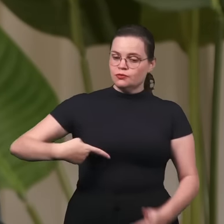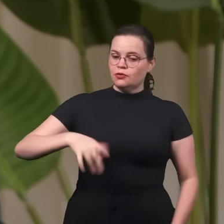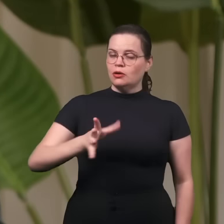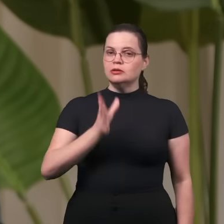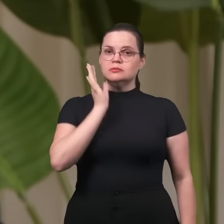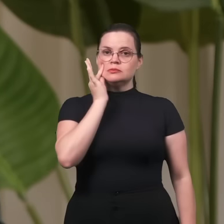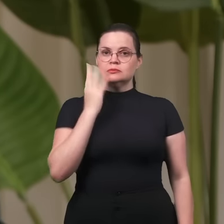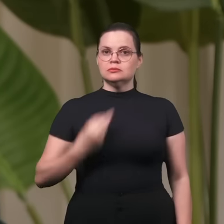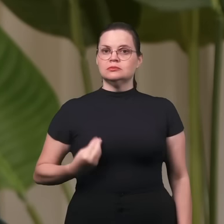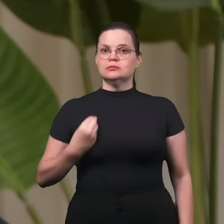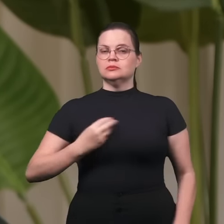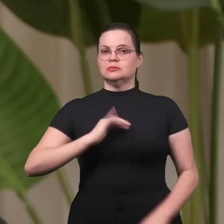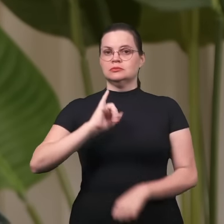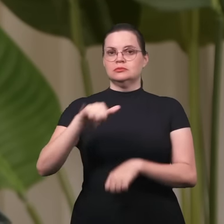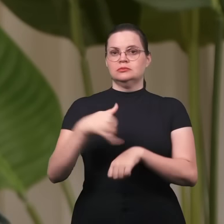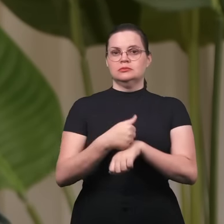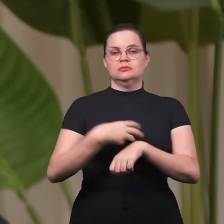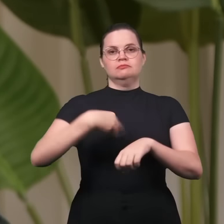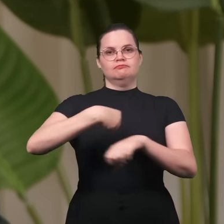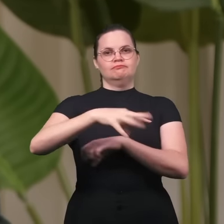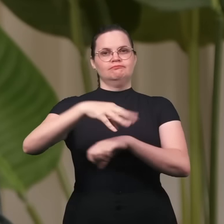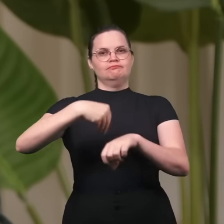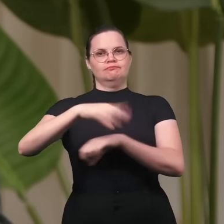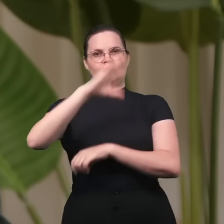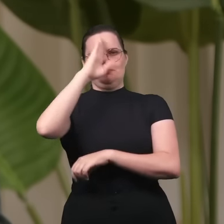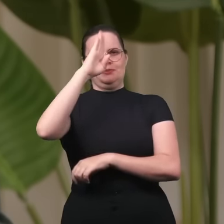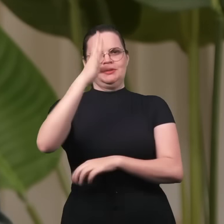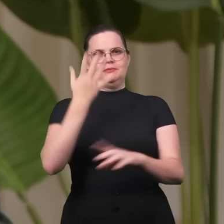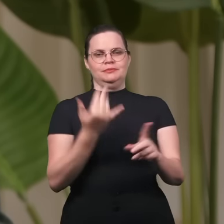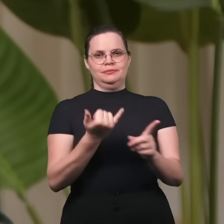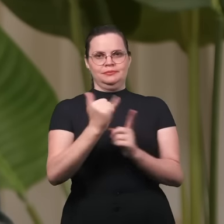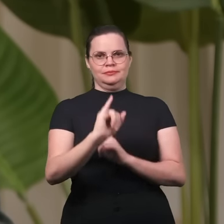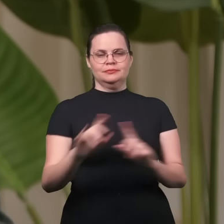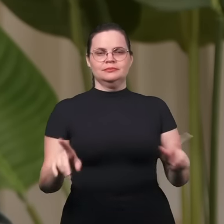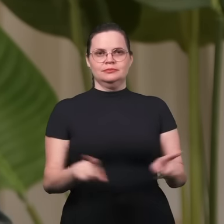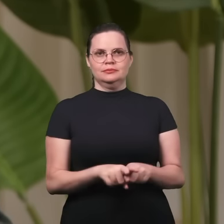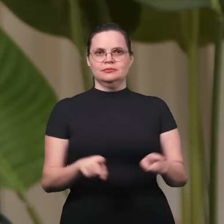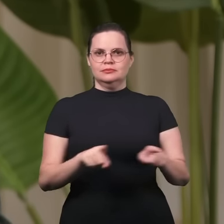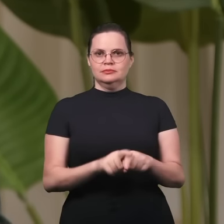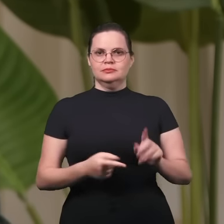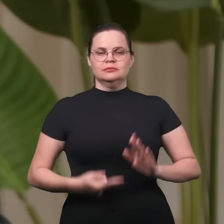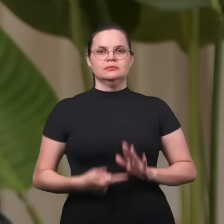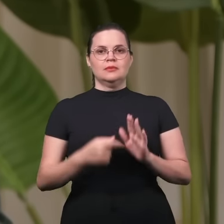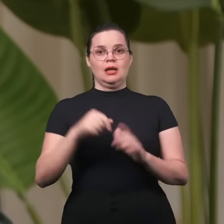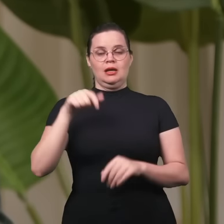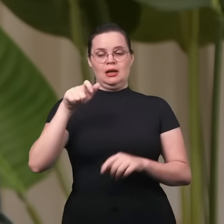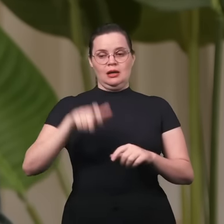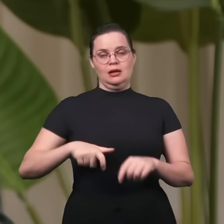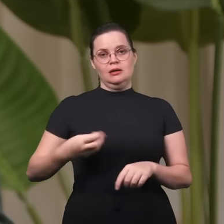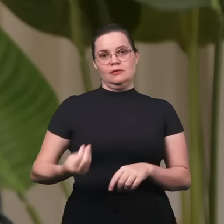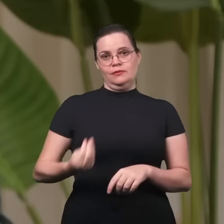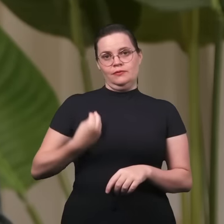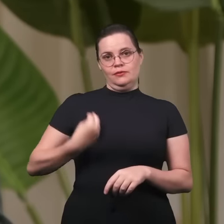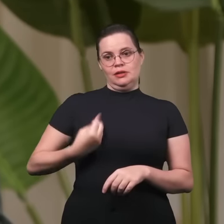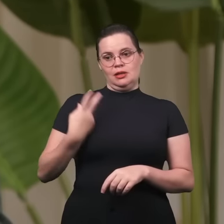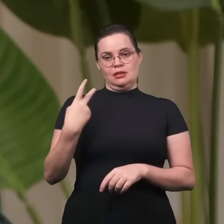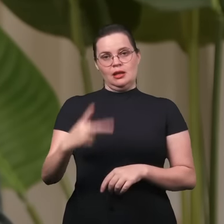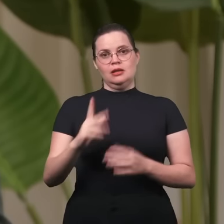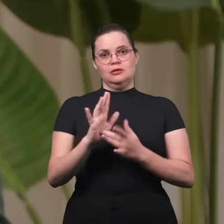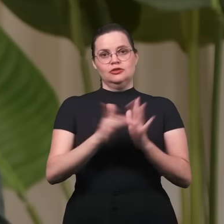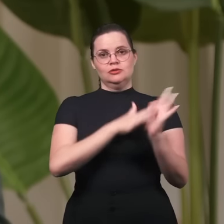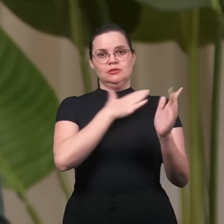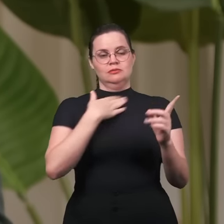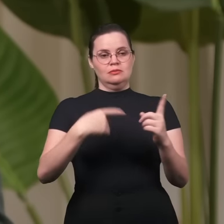ele proferiu as principais profecias, onde ele também deu a sua vida, ele